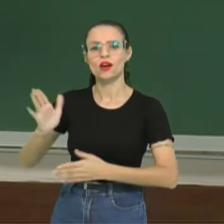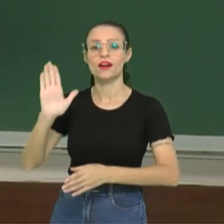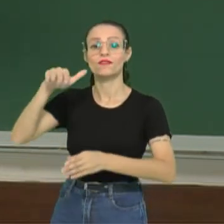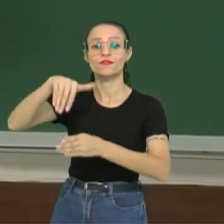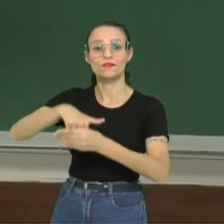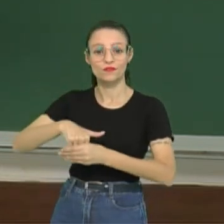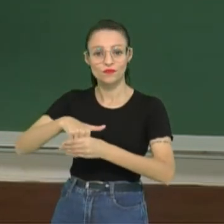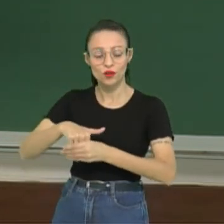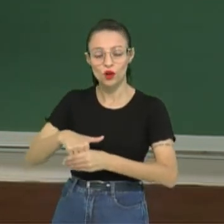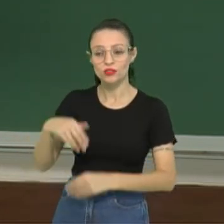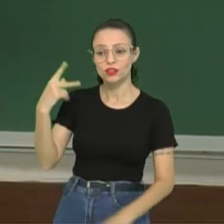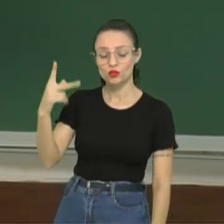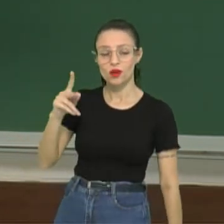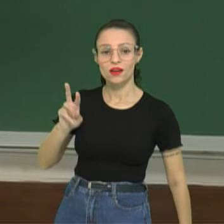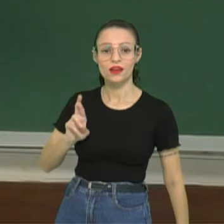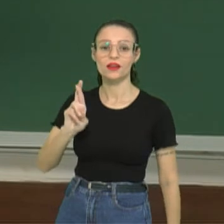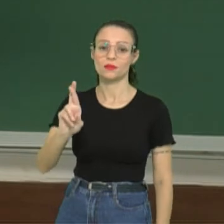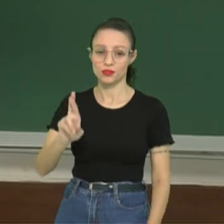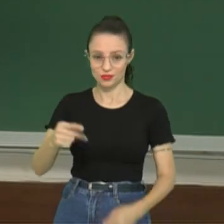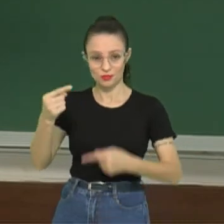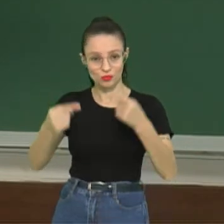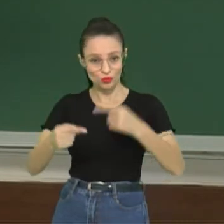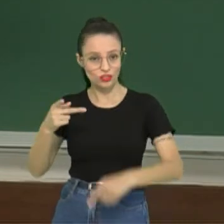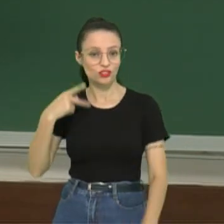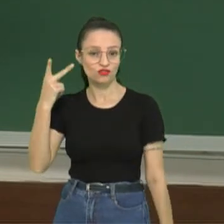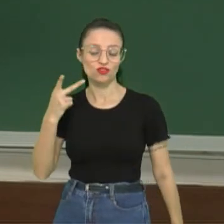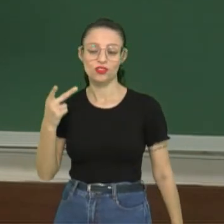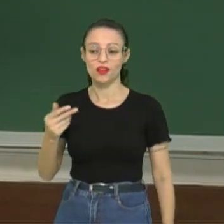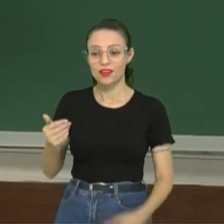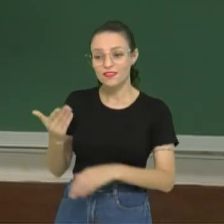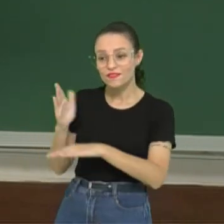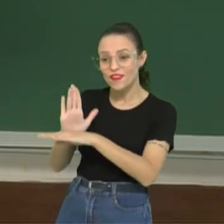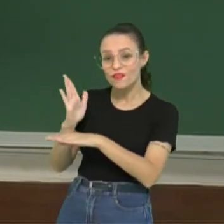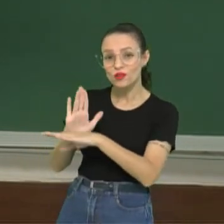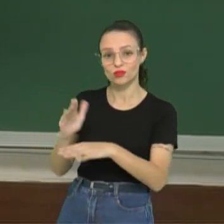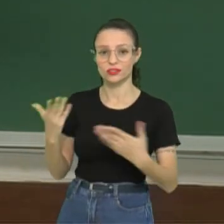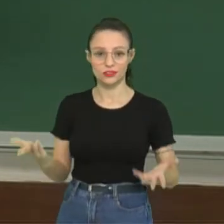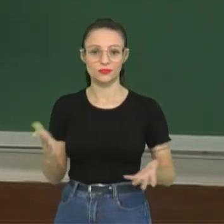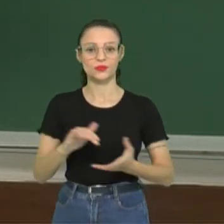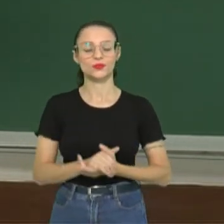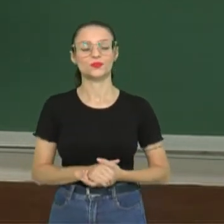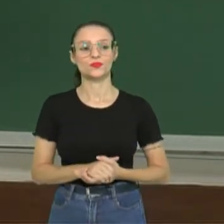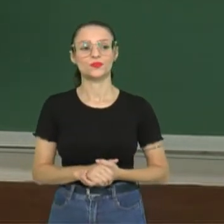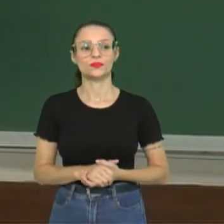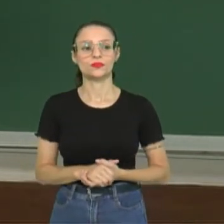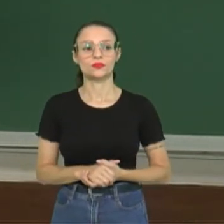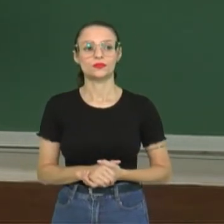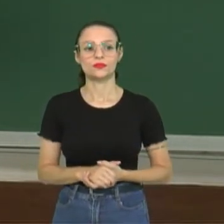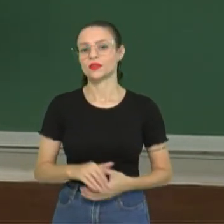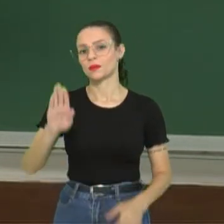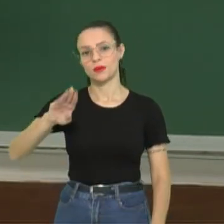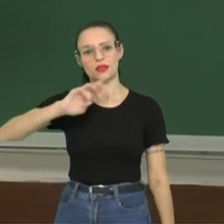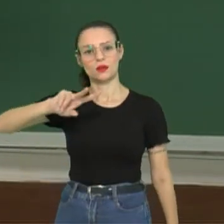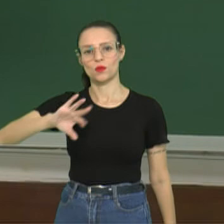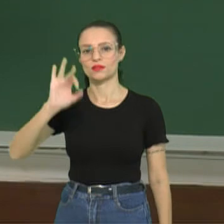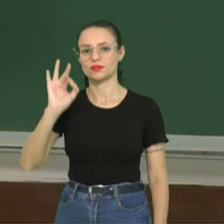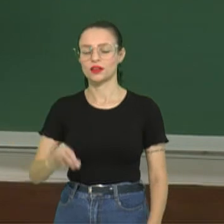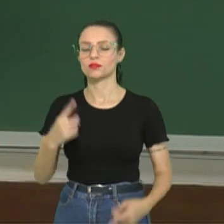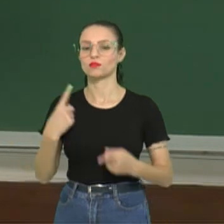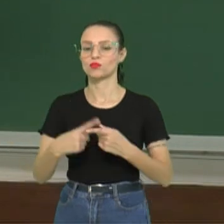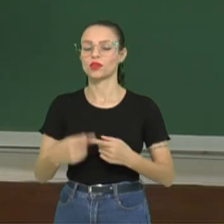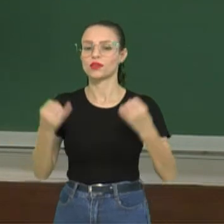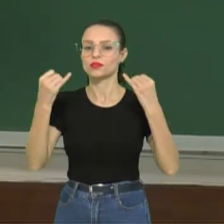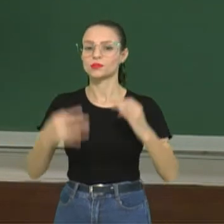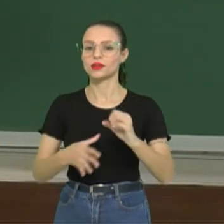voz a trocar a sua representação política por favores não não abre não é correta porque ela